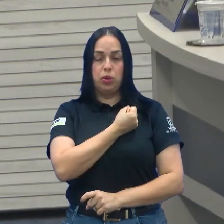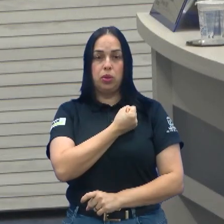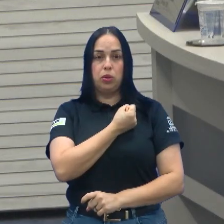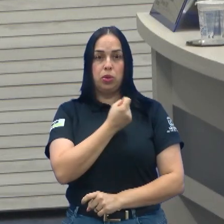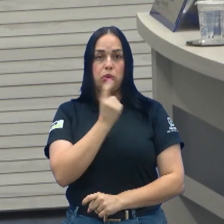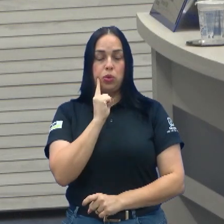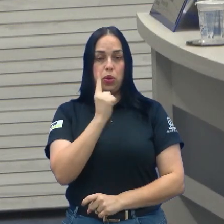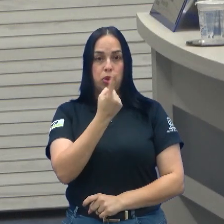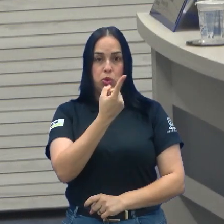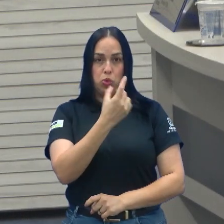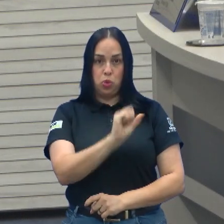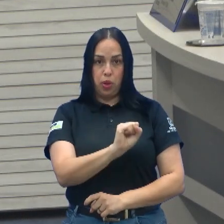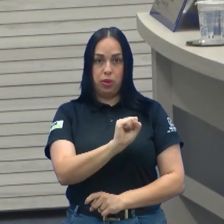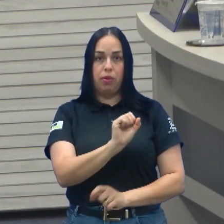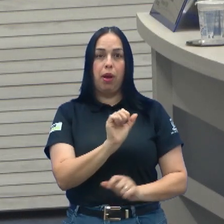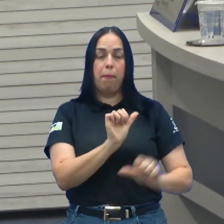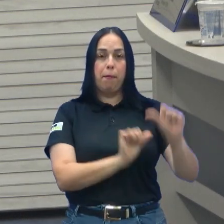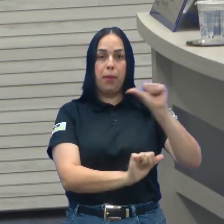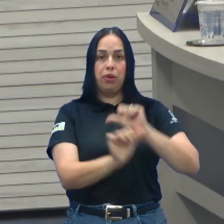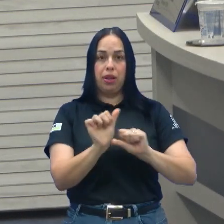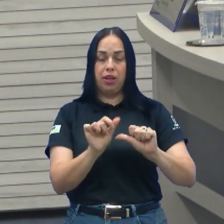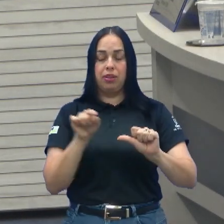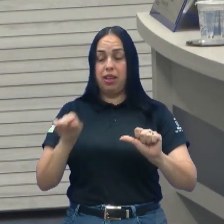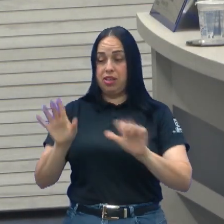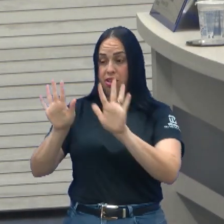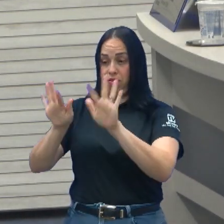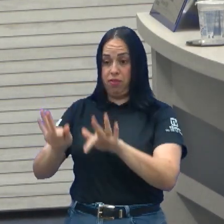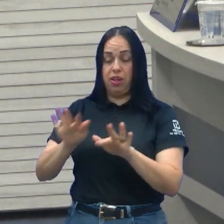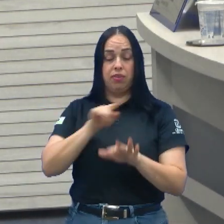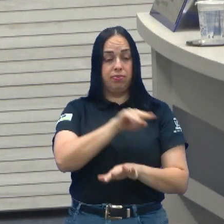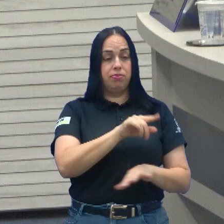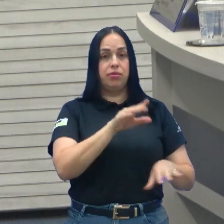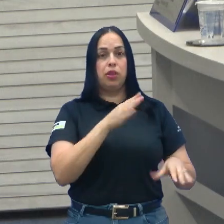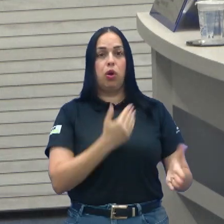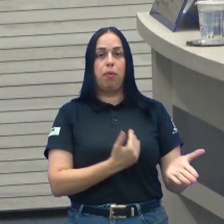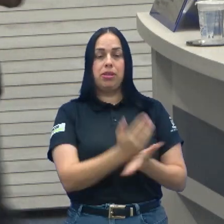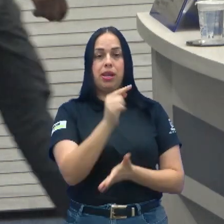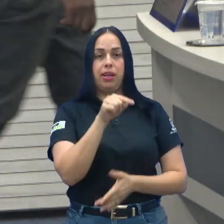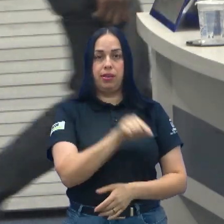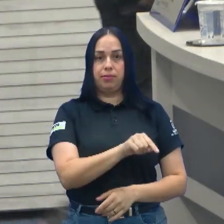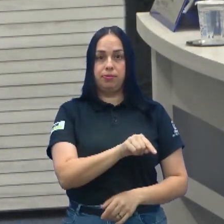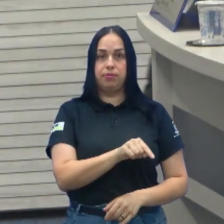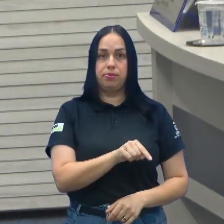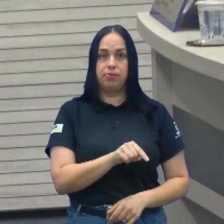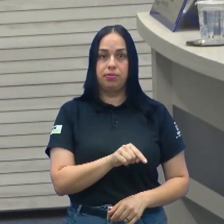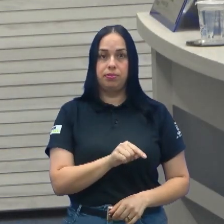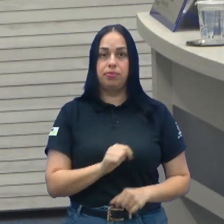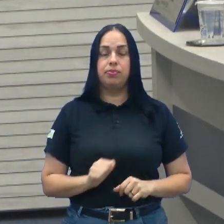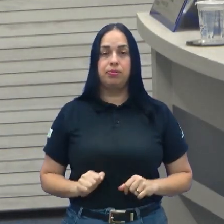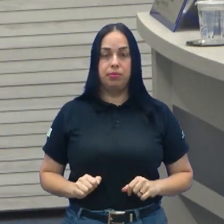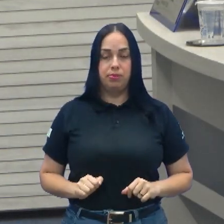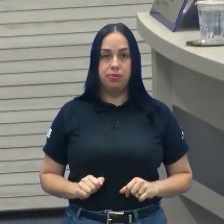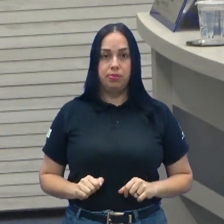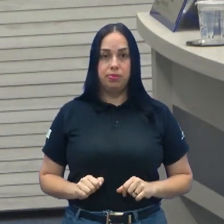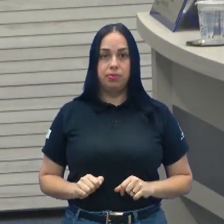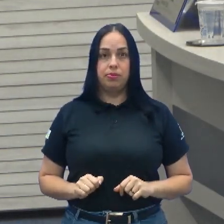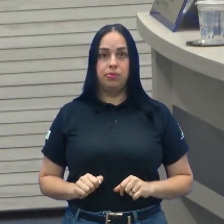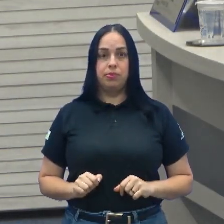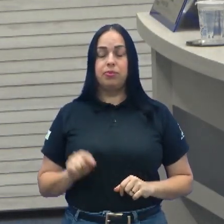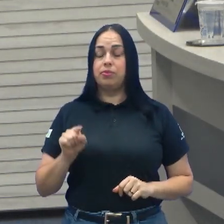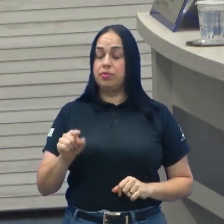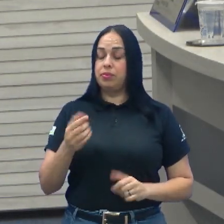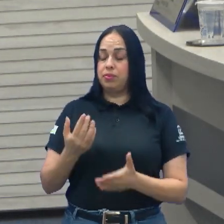dia 18 de dezembro, para logo após a sessão ordinária do expediente do dia 16 de dezembro